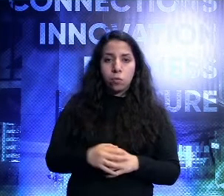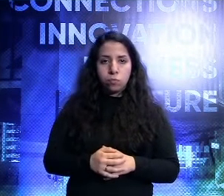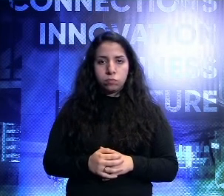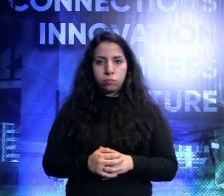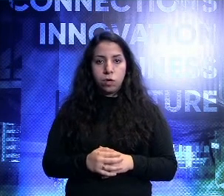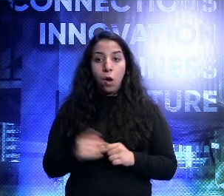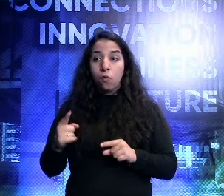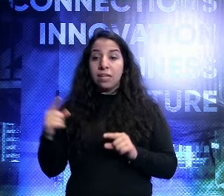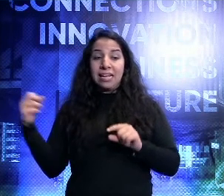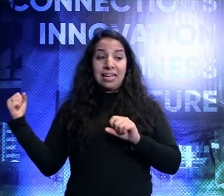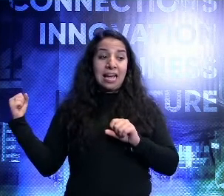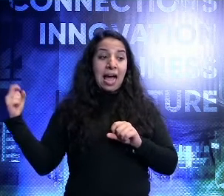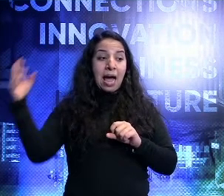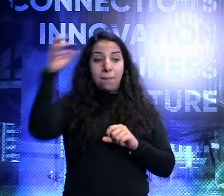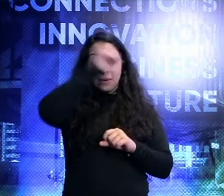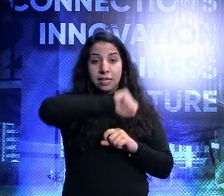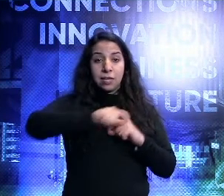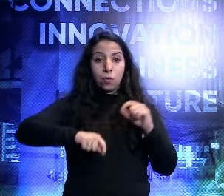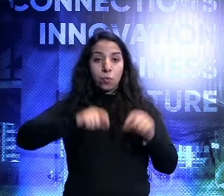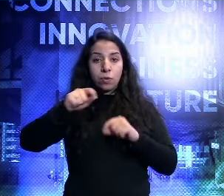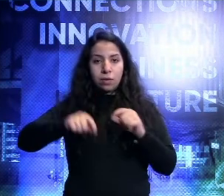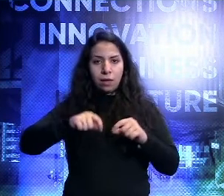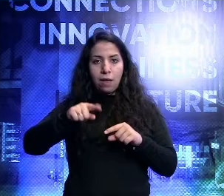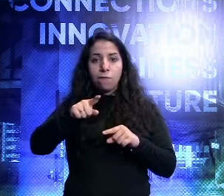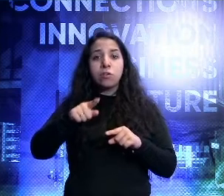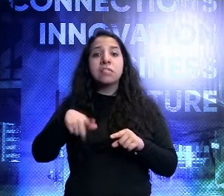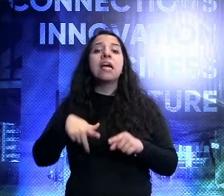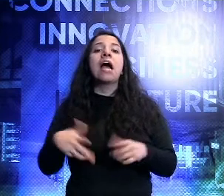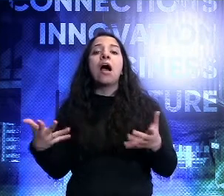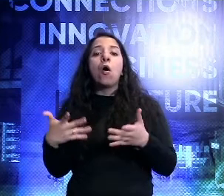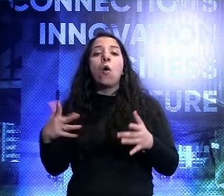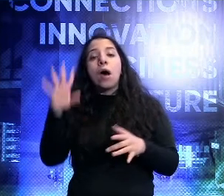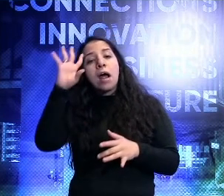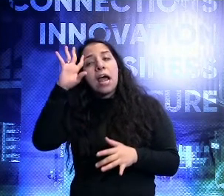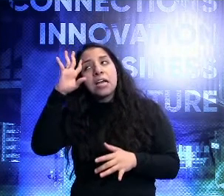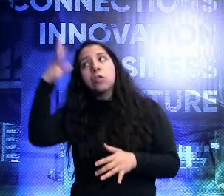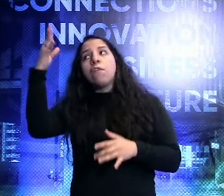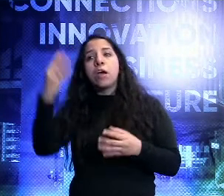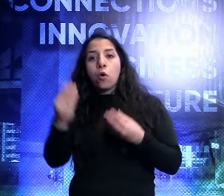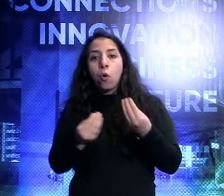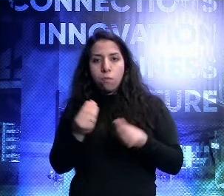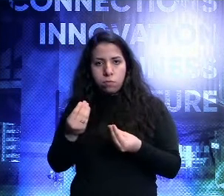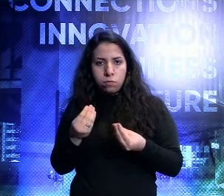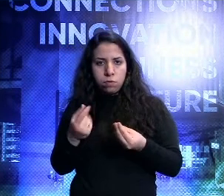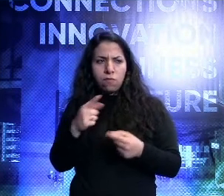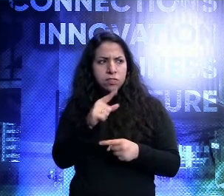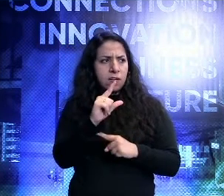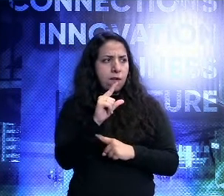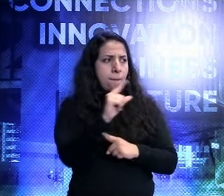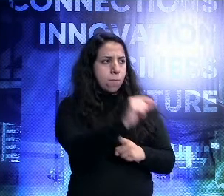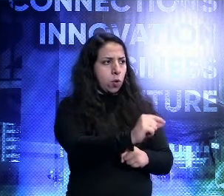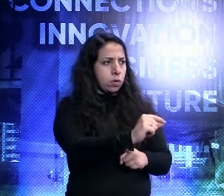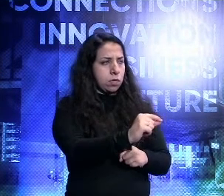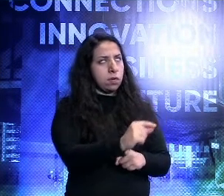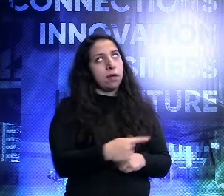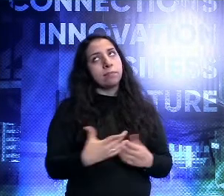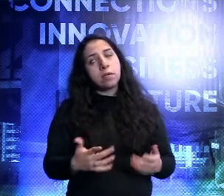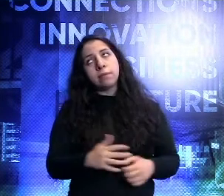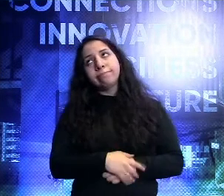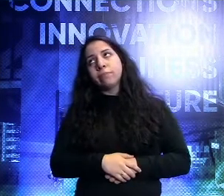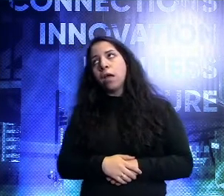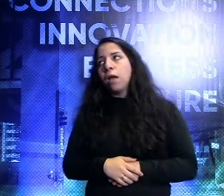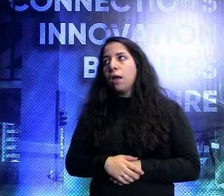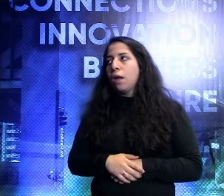você está fazendo para resolver? Beleza? Não adianta a gente sair de um evento de Chaos Engineering dizendo, cara, olha só,